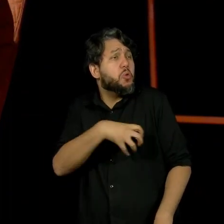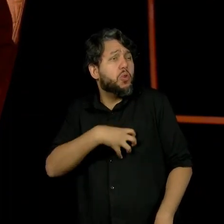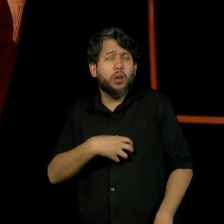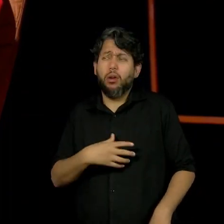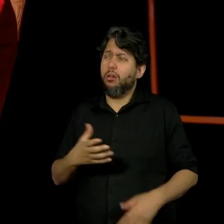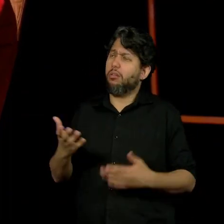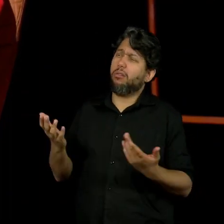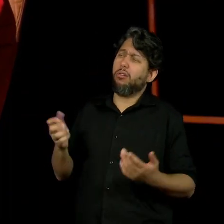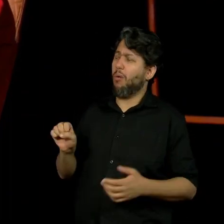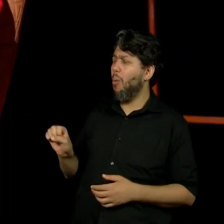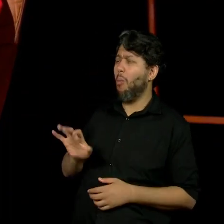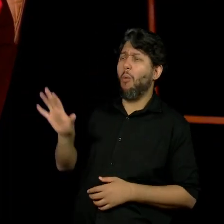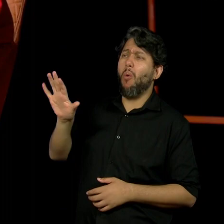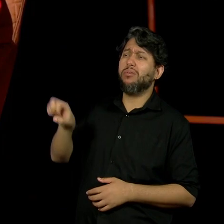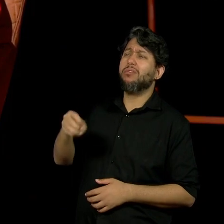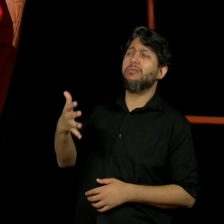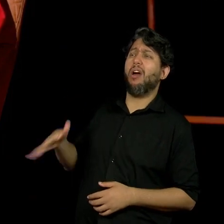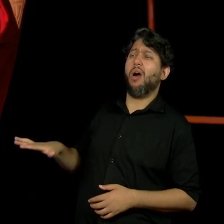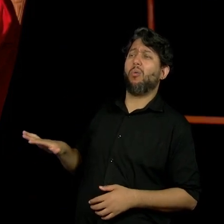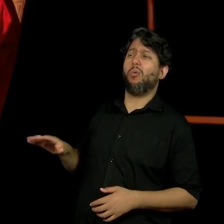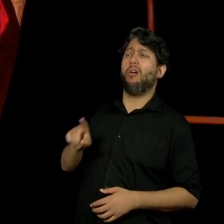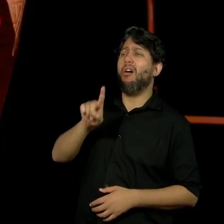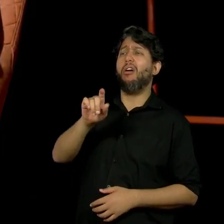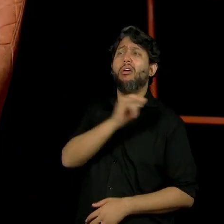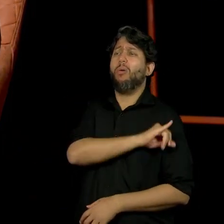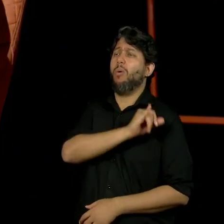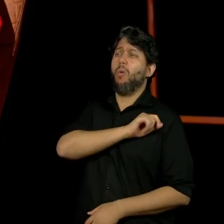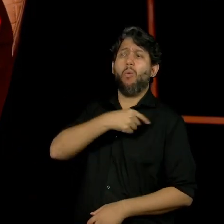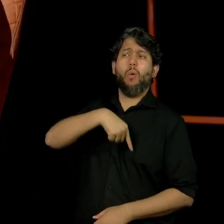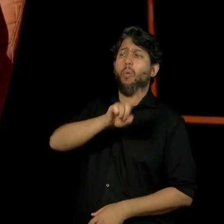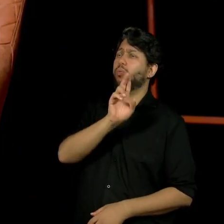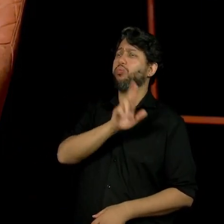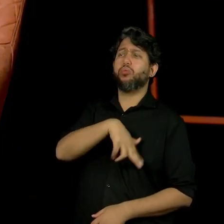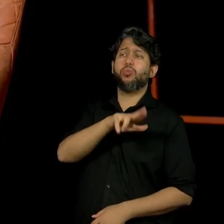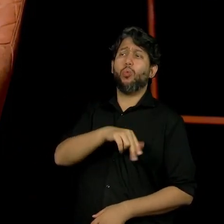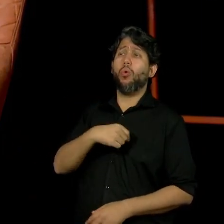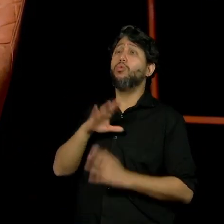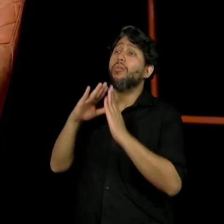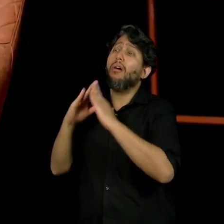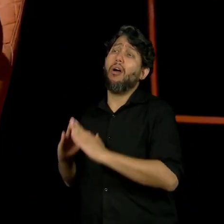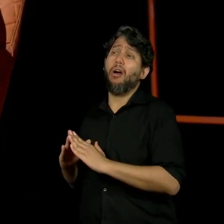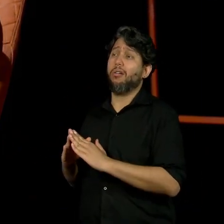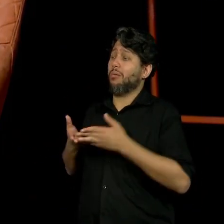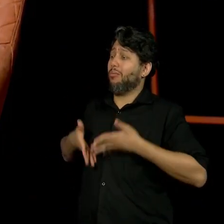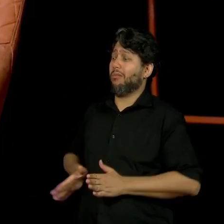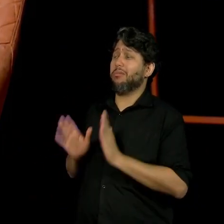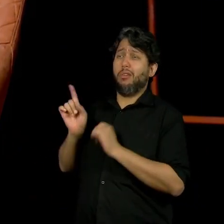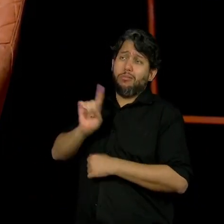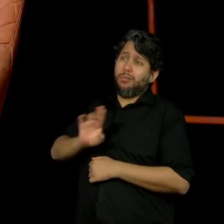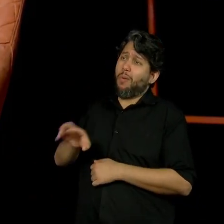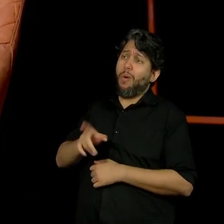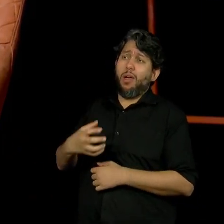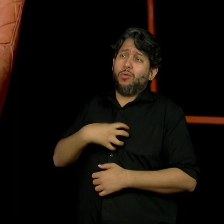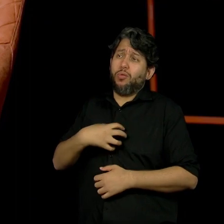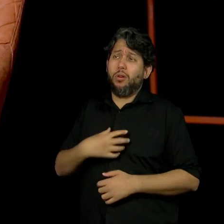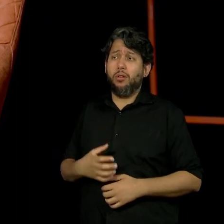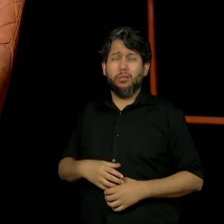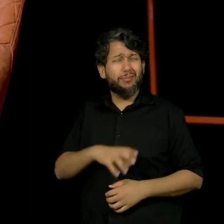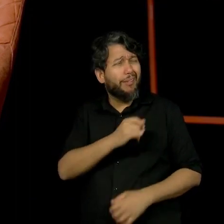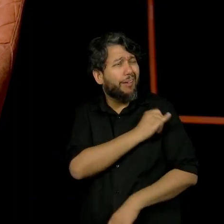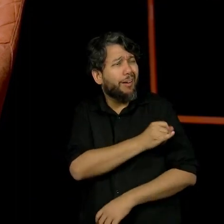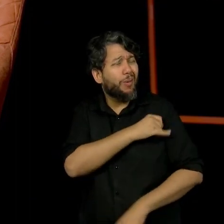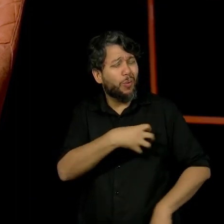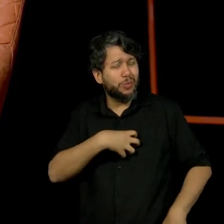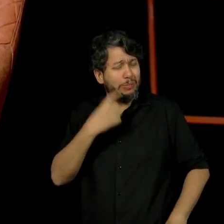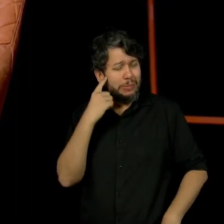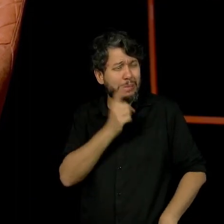morei no Morro do Zé Menino, em Santos, né? Só que morei lá, mas não sou de lá, né? Então não tem linguajar de carioca e tal. Aí eu uni o quê?